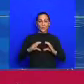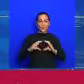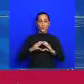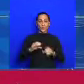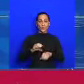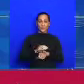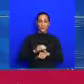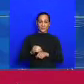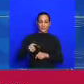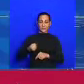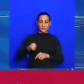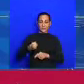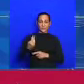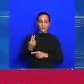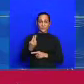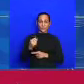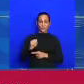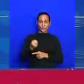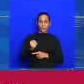28, bola cinza.